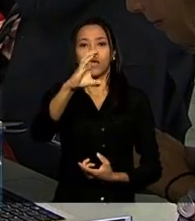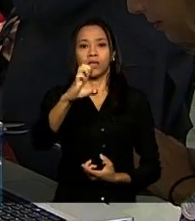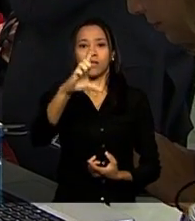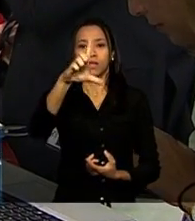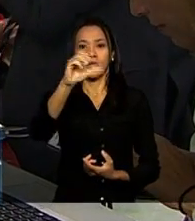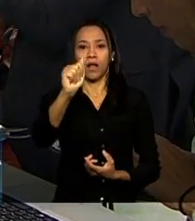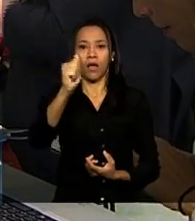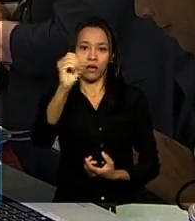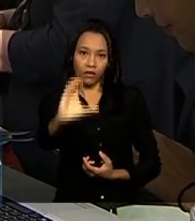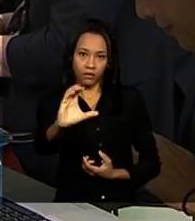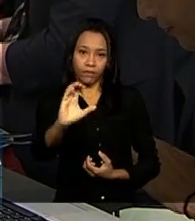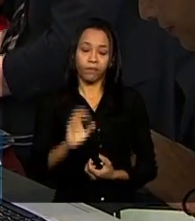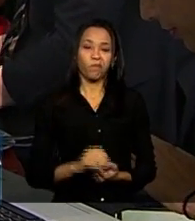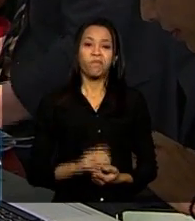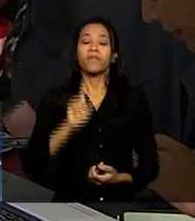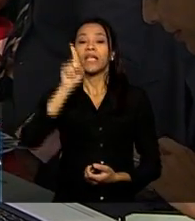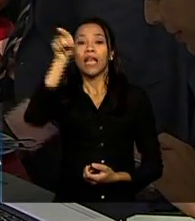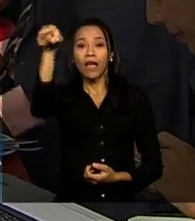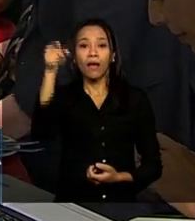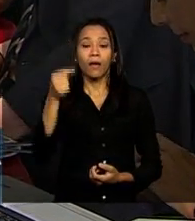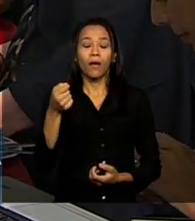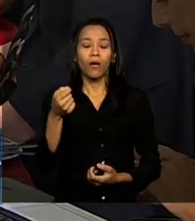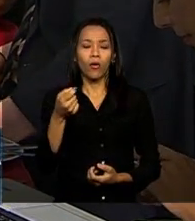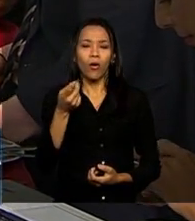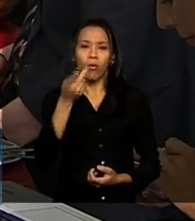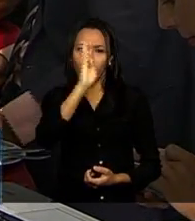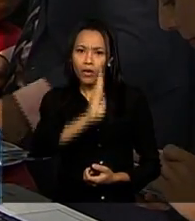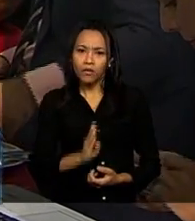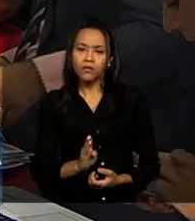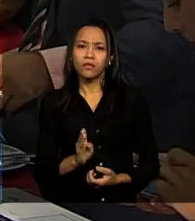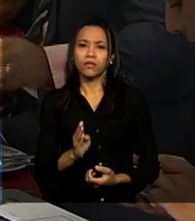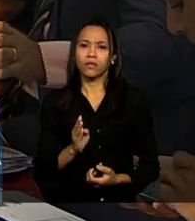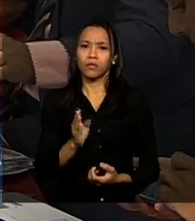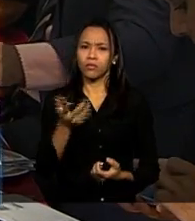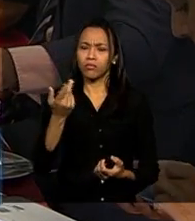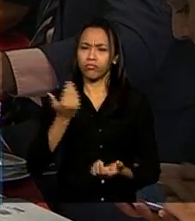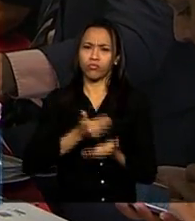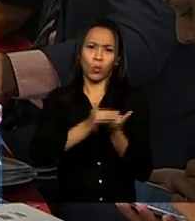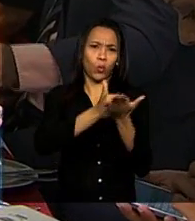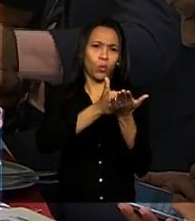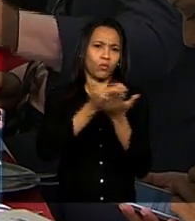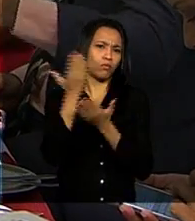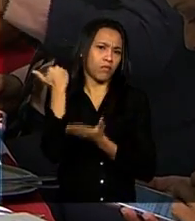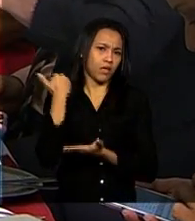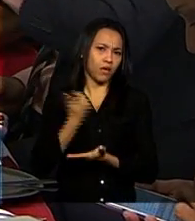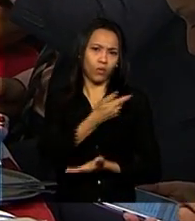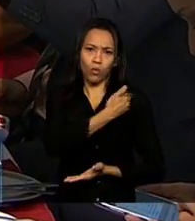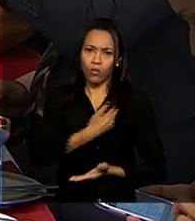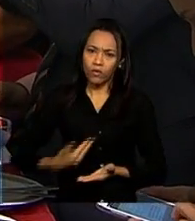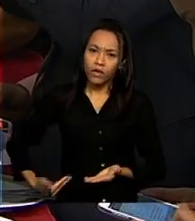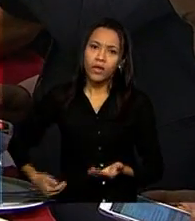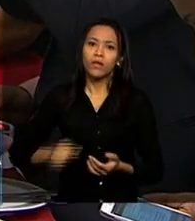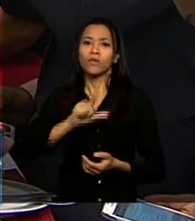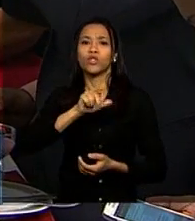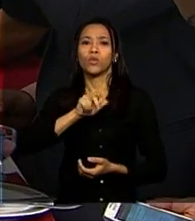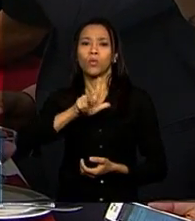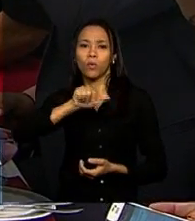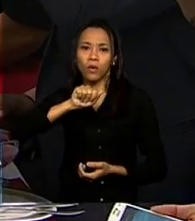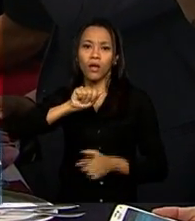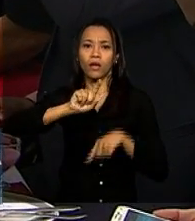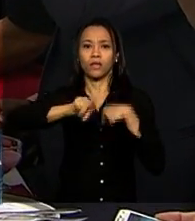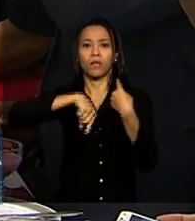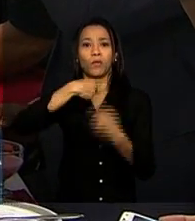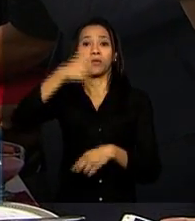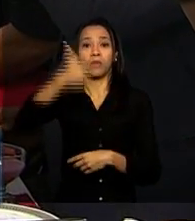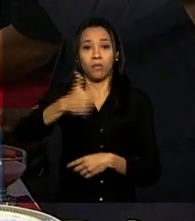eh desenvolveu um protagonismo importante desde os primeiros governos do presidente Lula e já também no primeiro mandato da